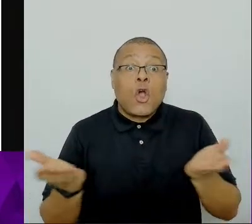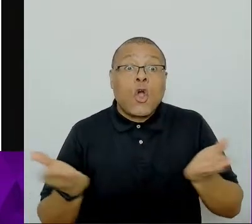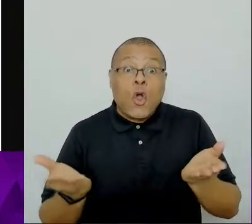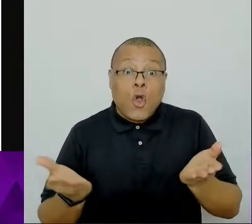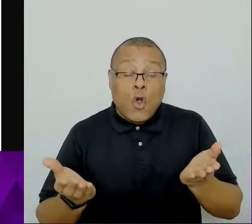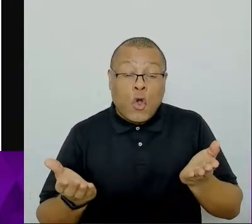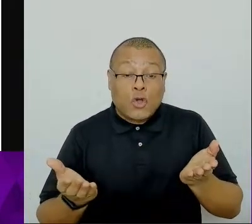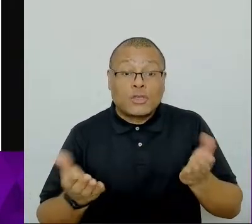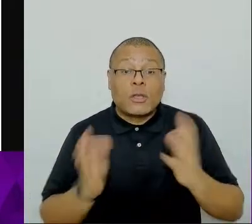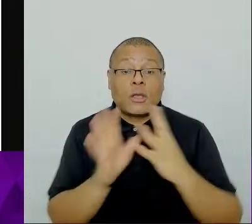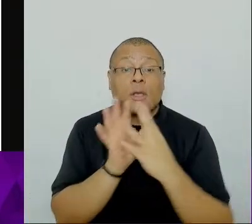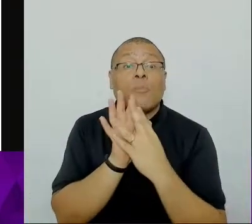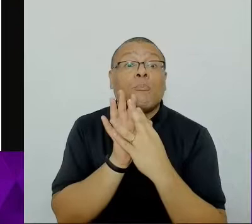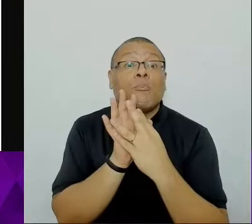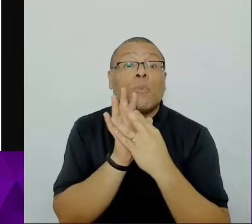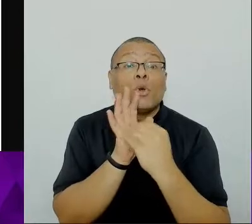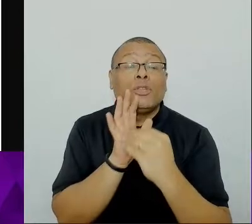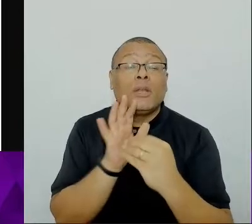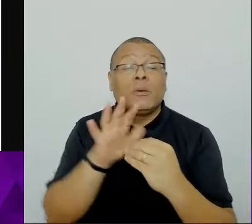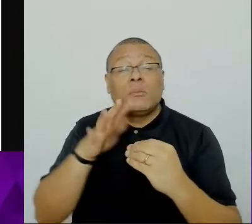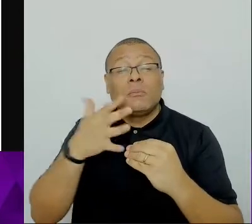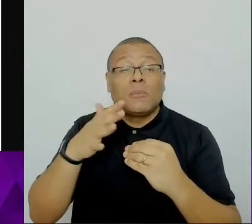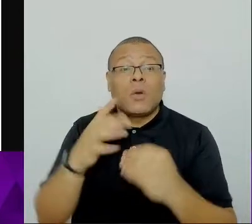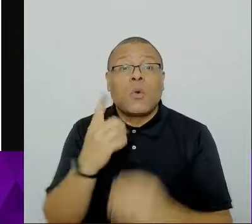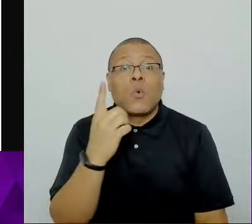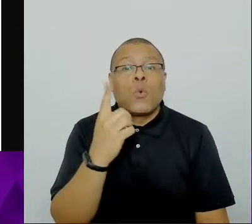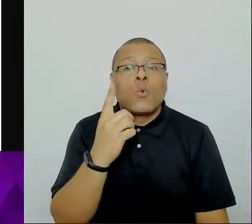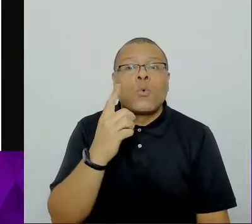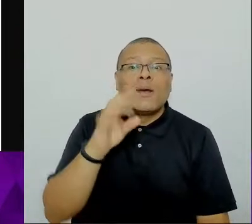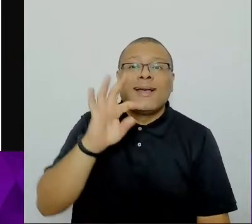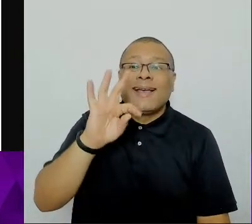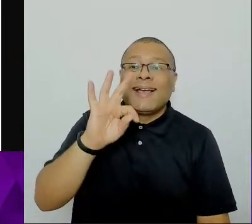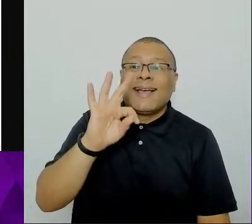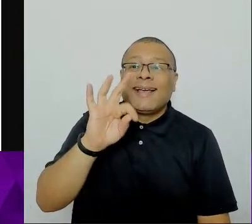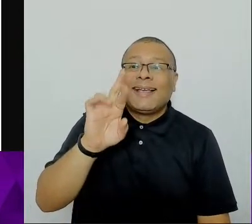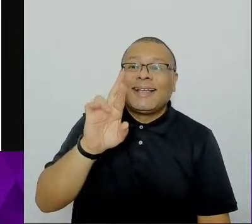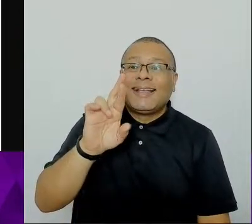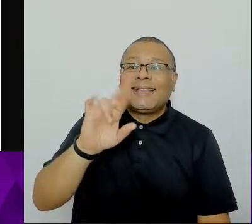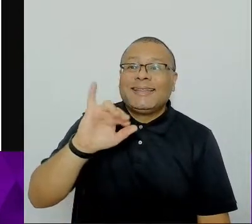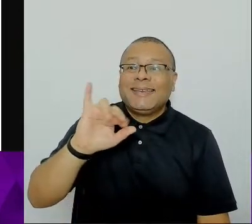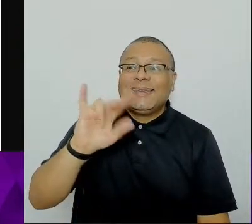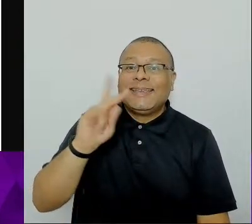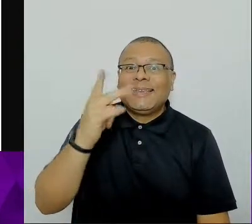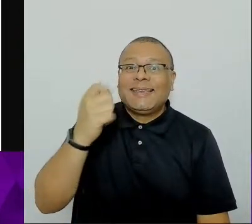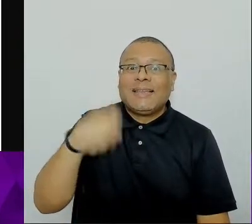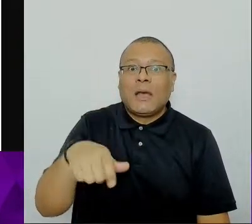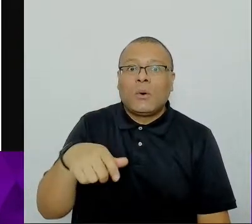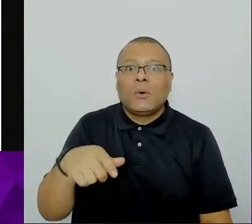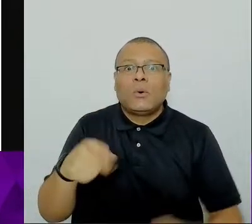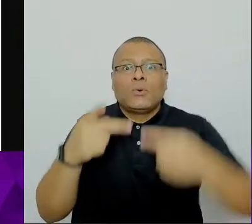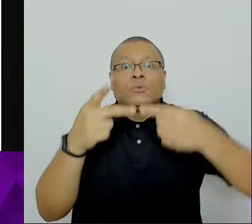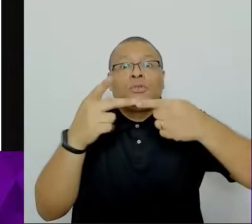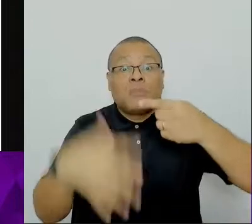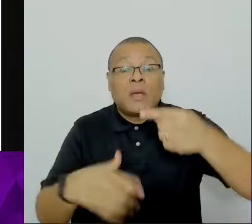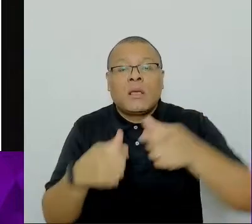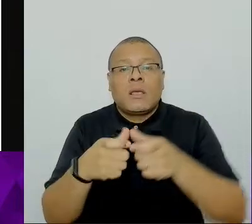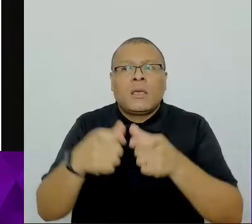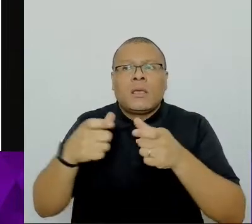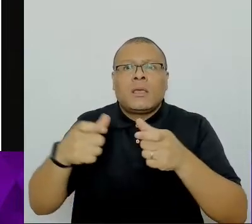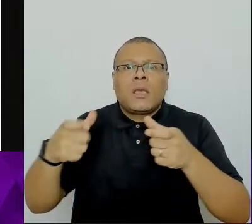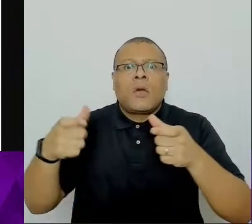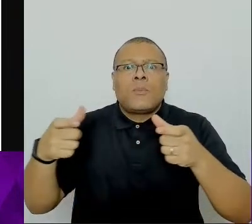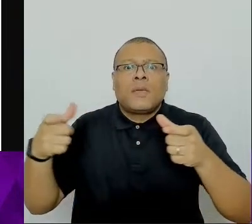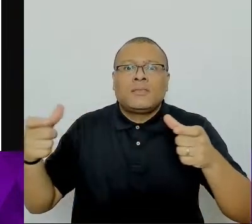de modelos na casa de 1,5 trilhão de parâmetros, e crescendo.